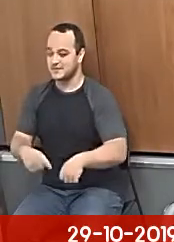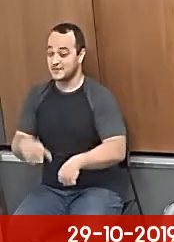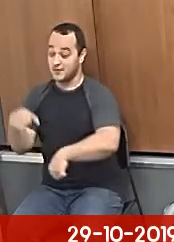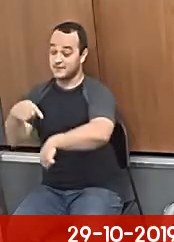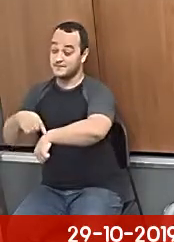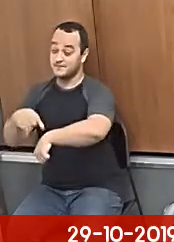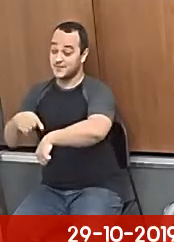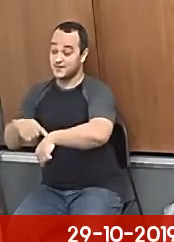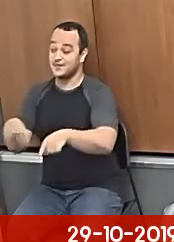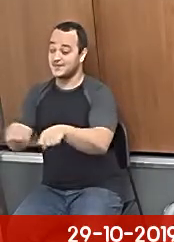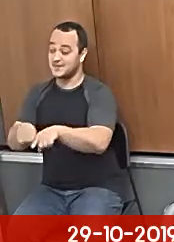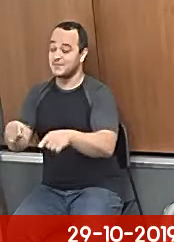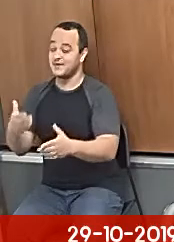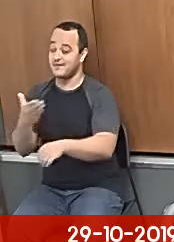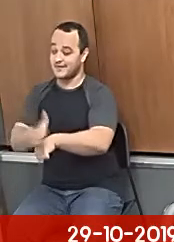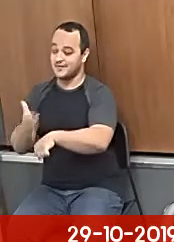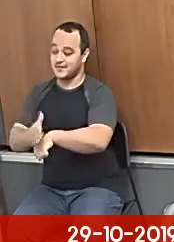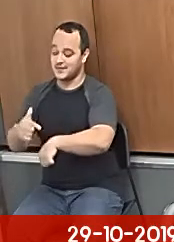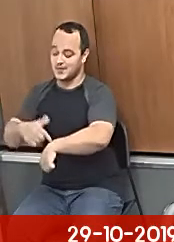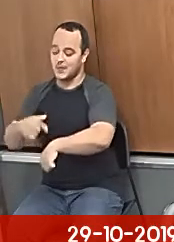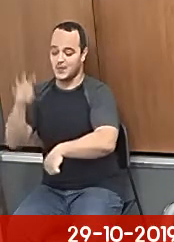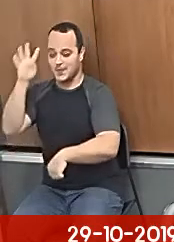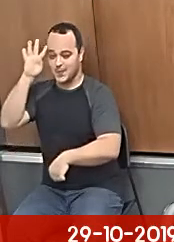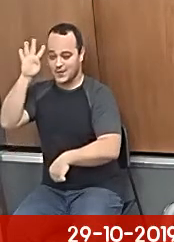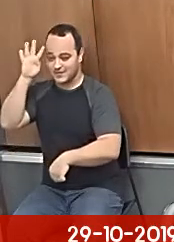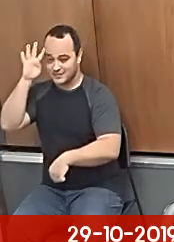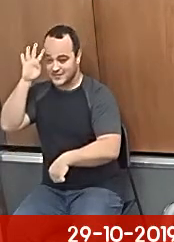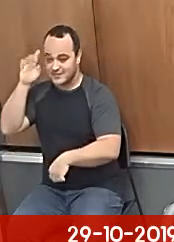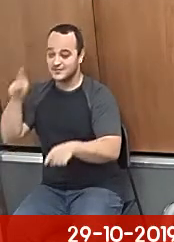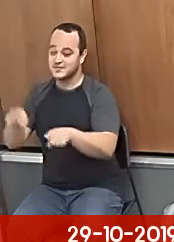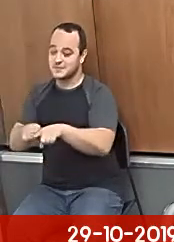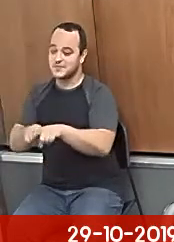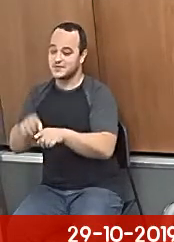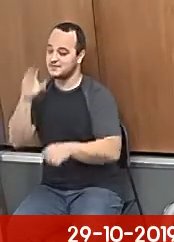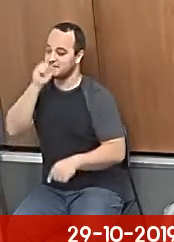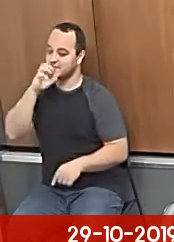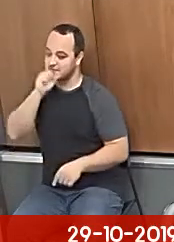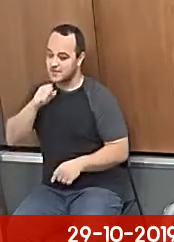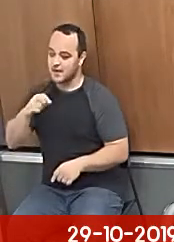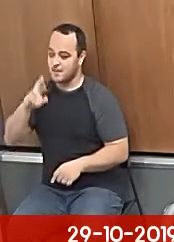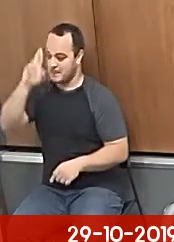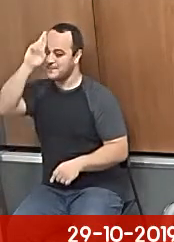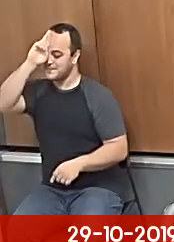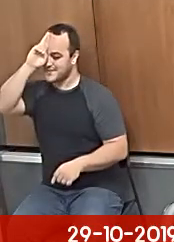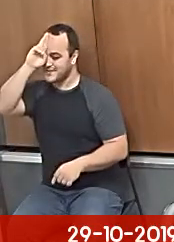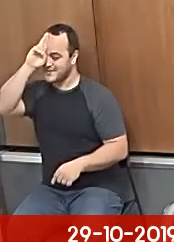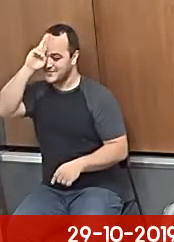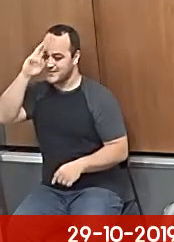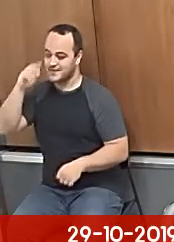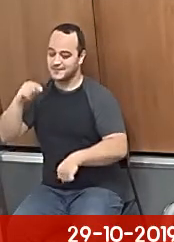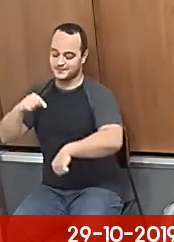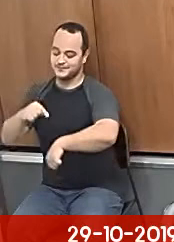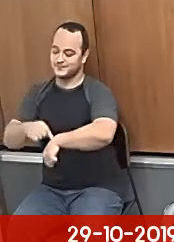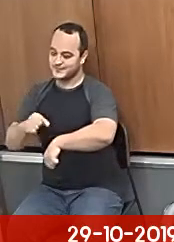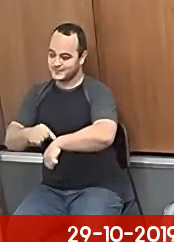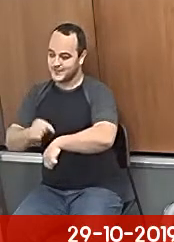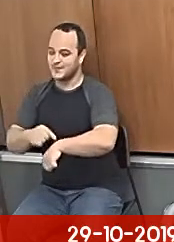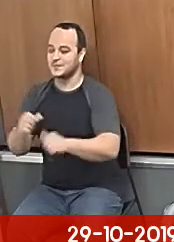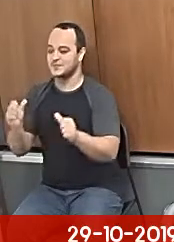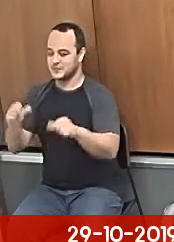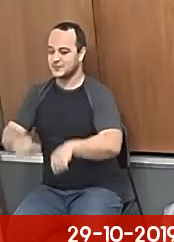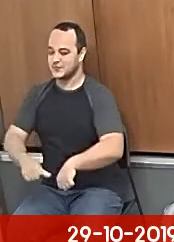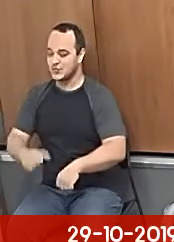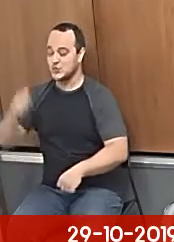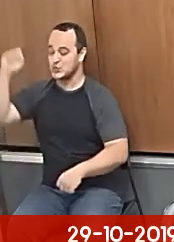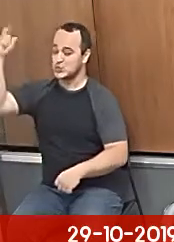para a gente é esse de quarta-feira e o horário de sábado, meio-dia. Sábado, meio-dia, debaixo do sol. Aí meus atletas chegam